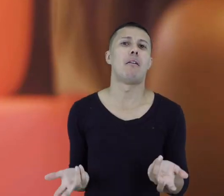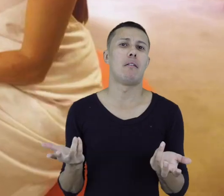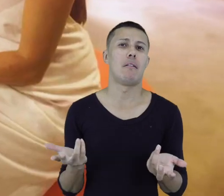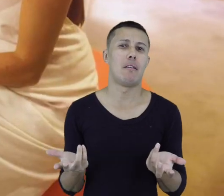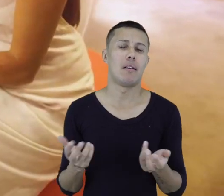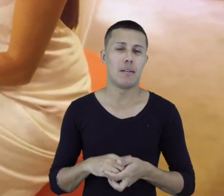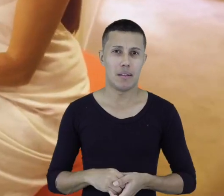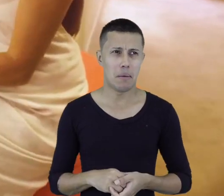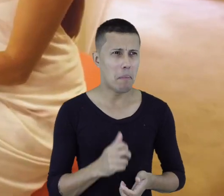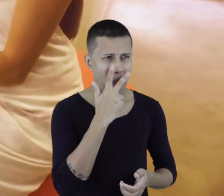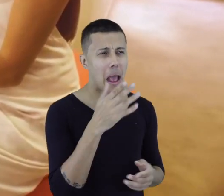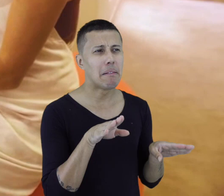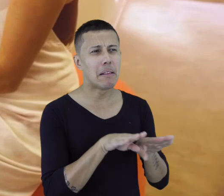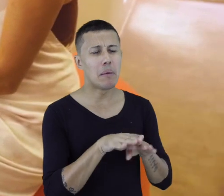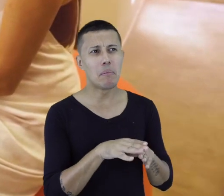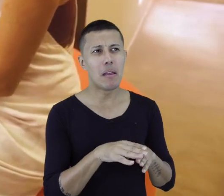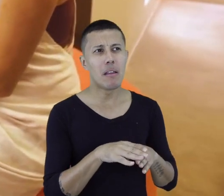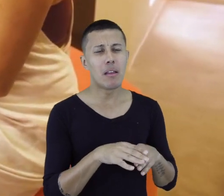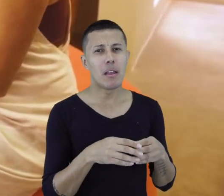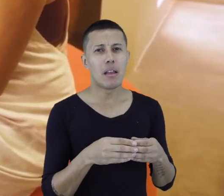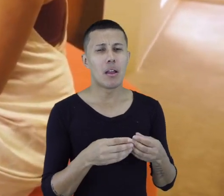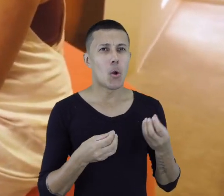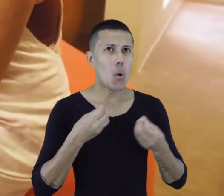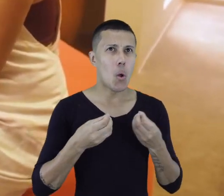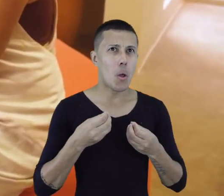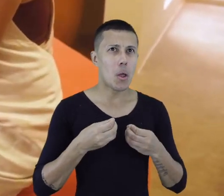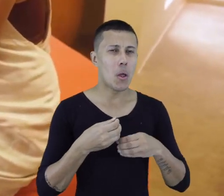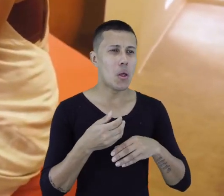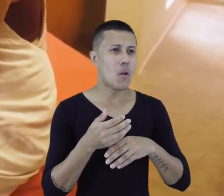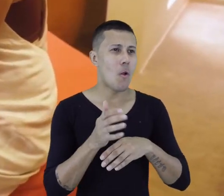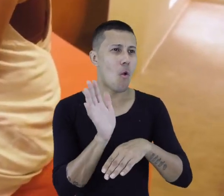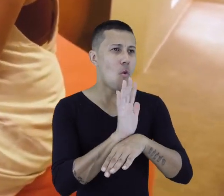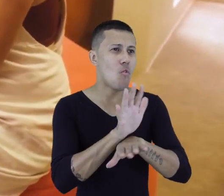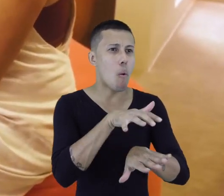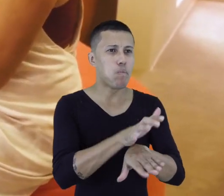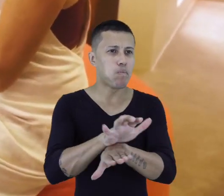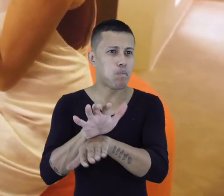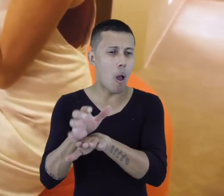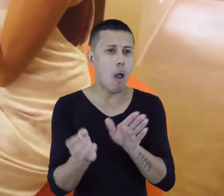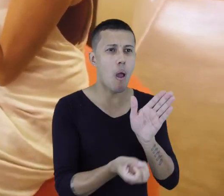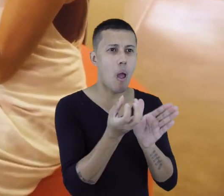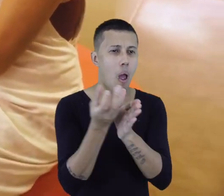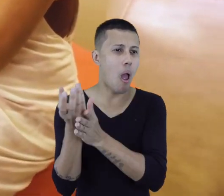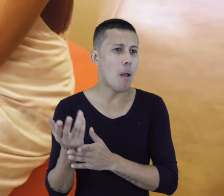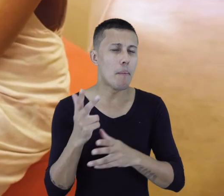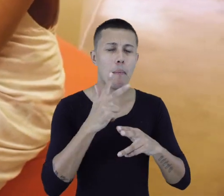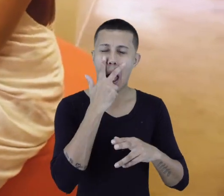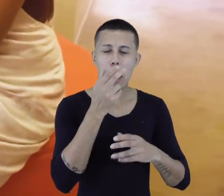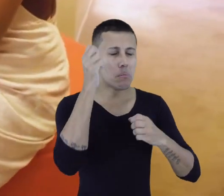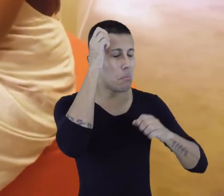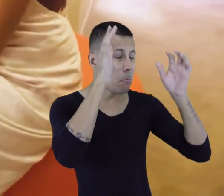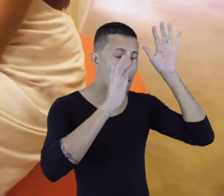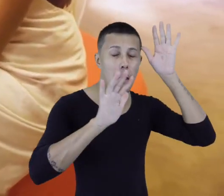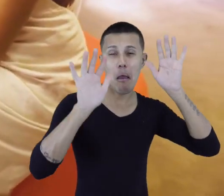vergonha, né? Então, será que tem a ver com a produção até de cinema erótico que veio acontecendo e que aí formou esse